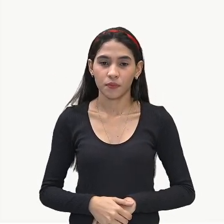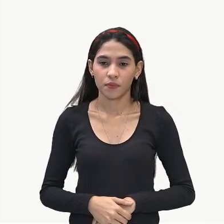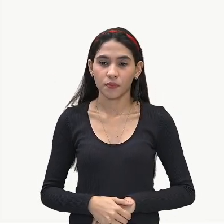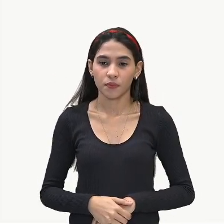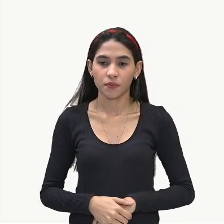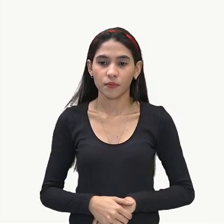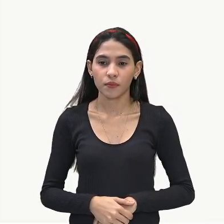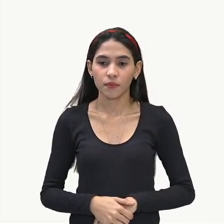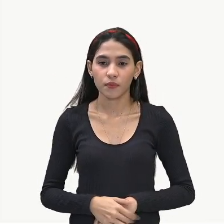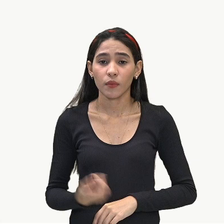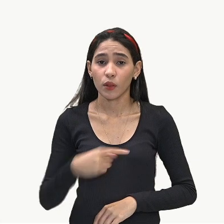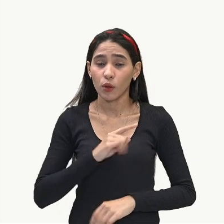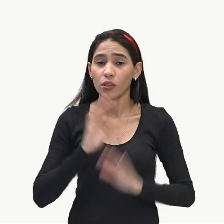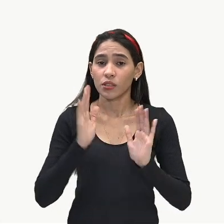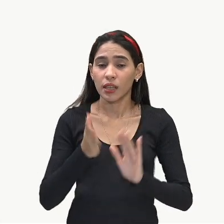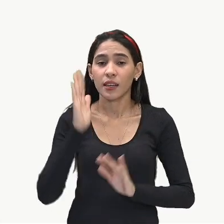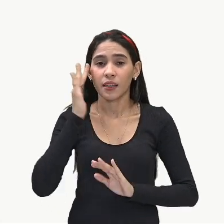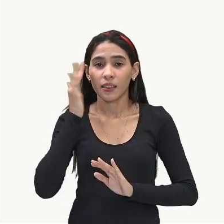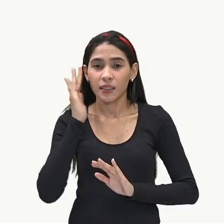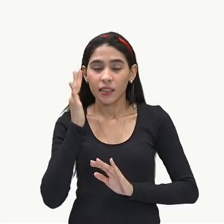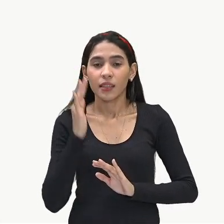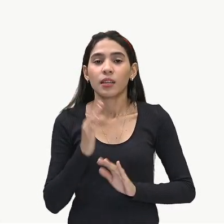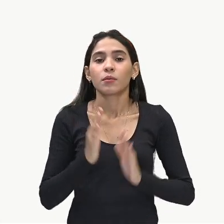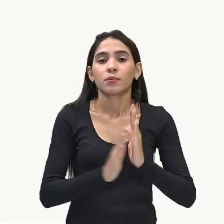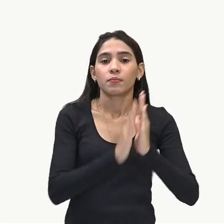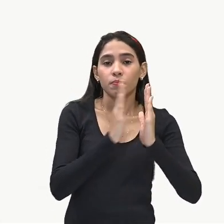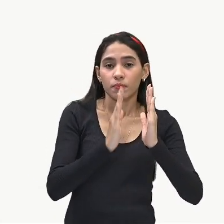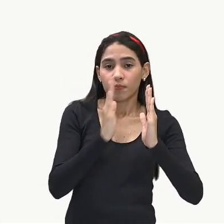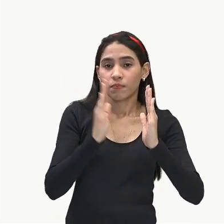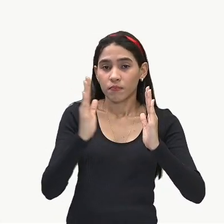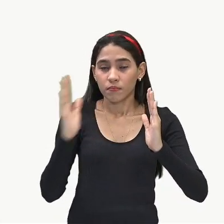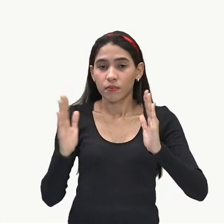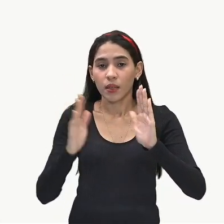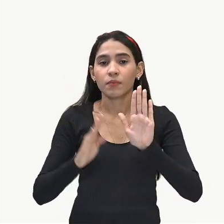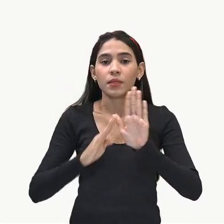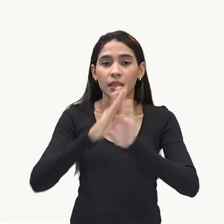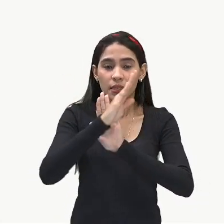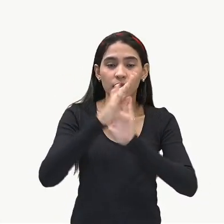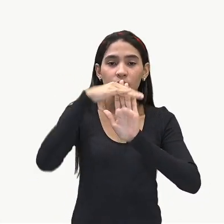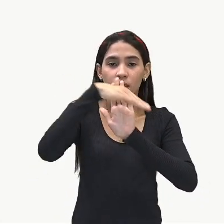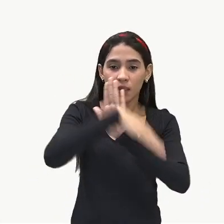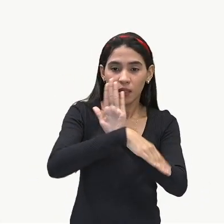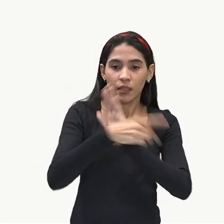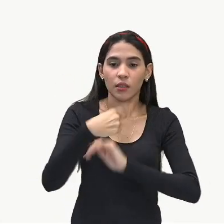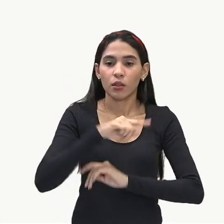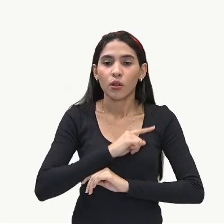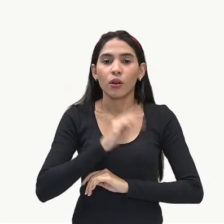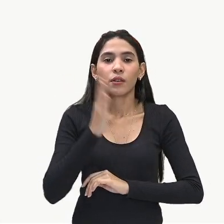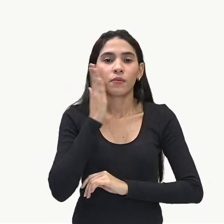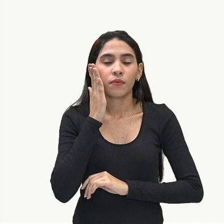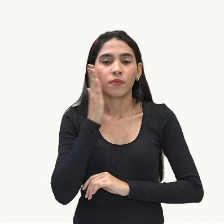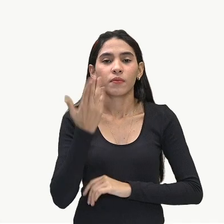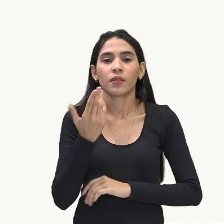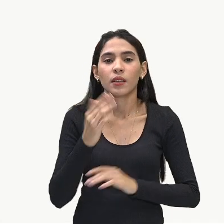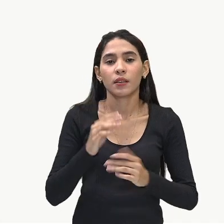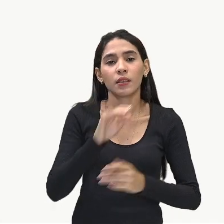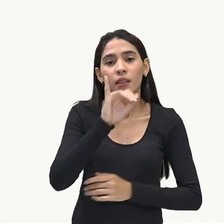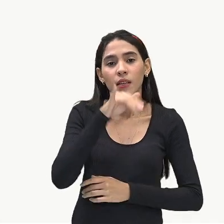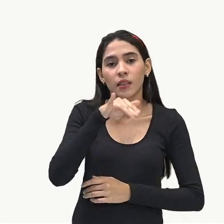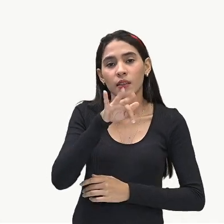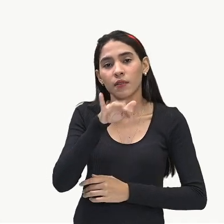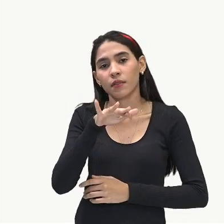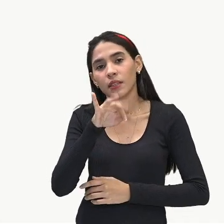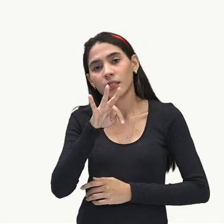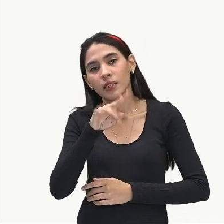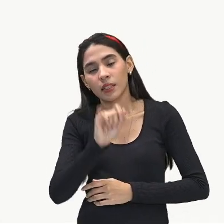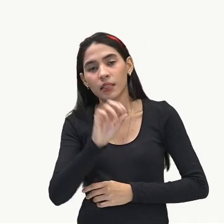Muito bem, então nós já entendemos o que é uma sequência crescente, decrescente, já vimos que ela pode ser finita ou infinita, bacana,